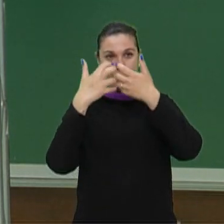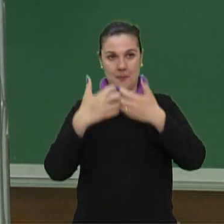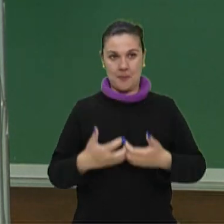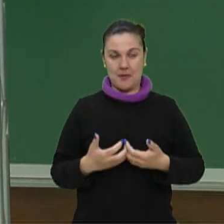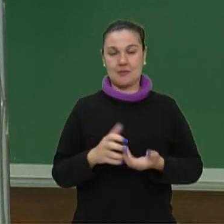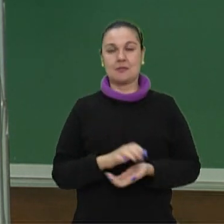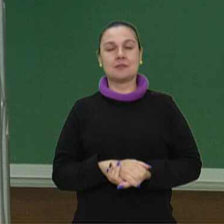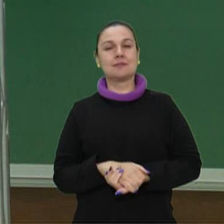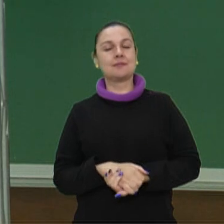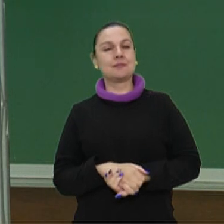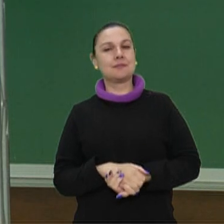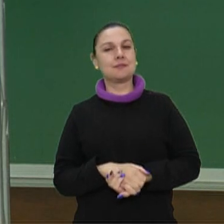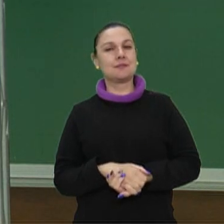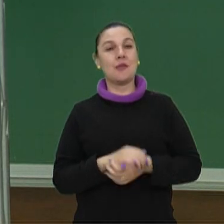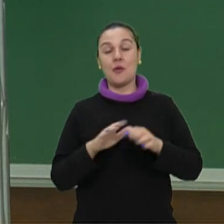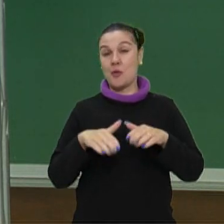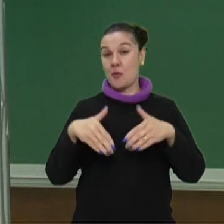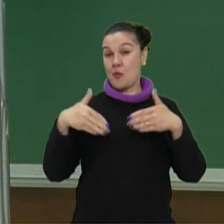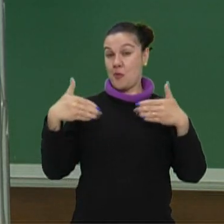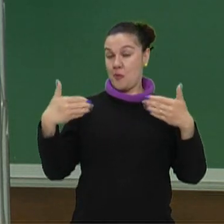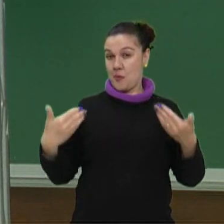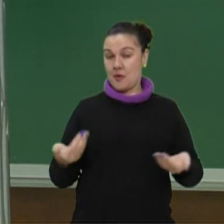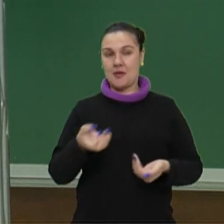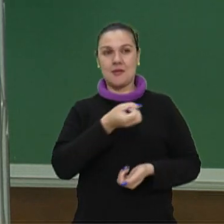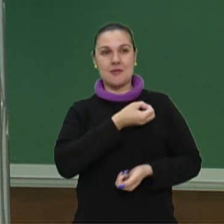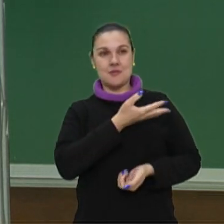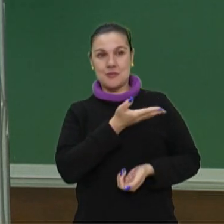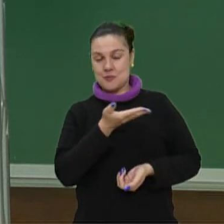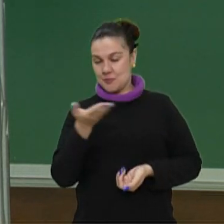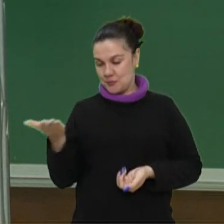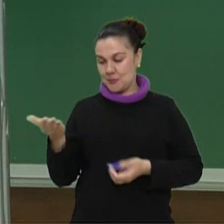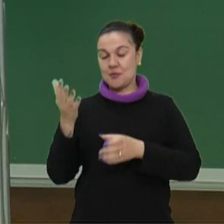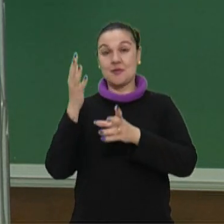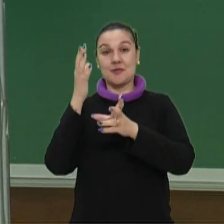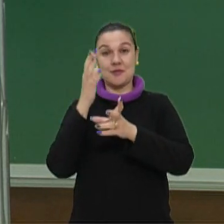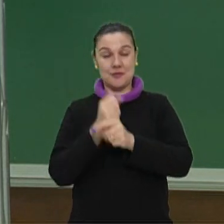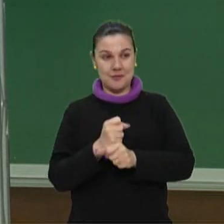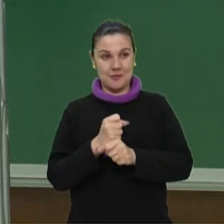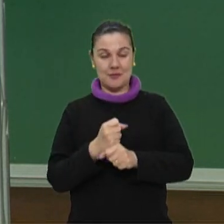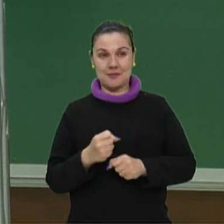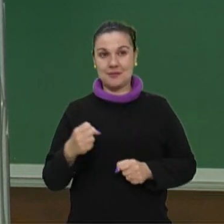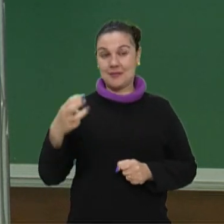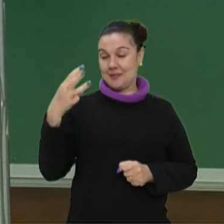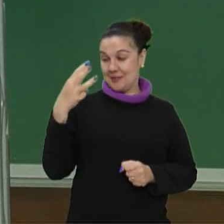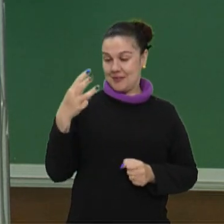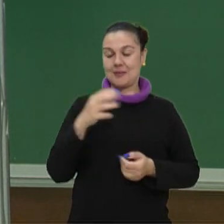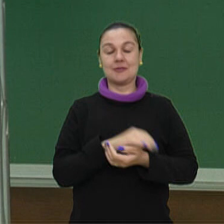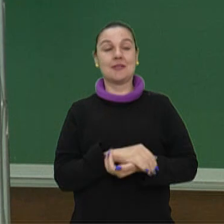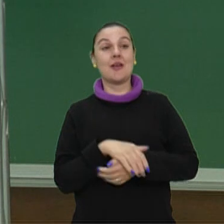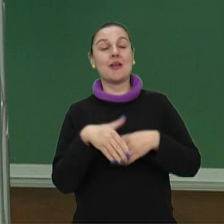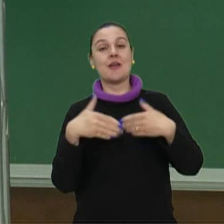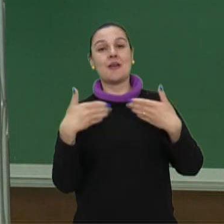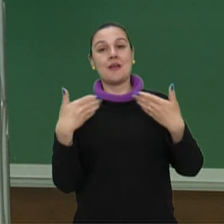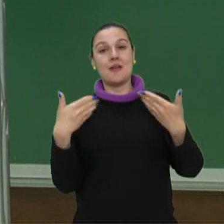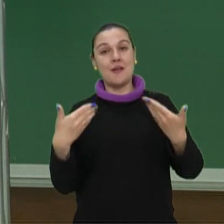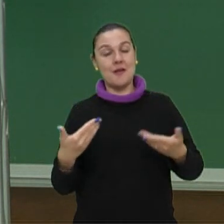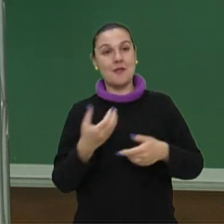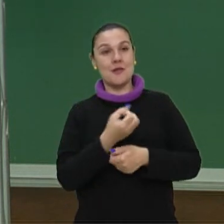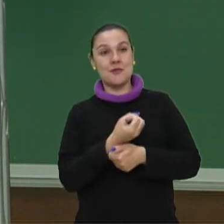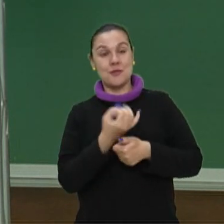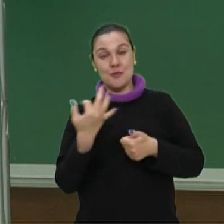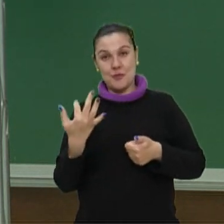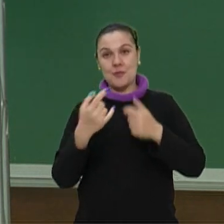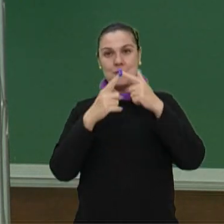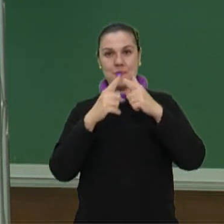você pense, né? Quais números somados resultam aqui no 3 e